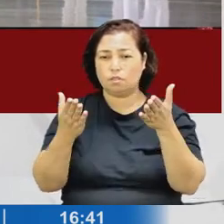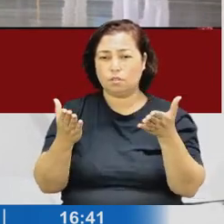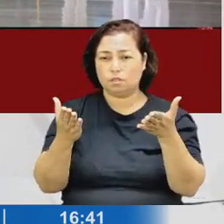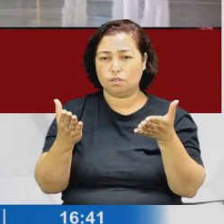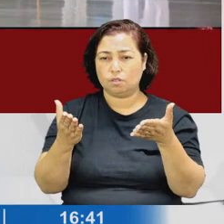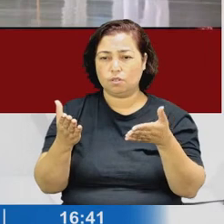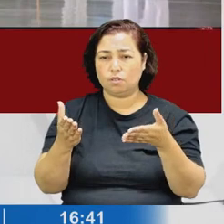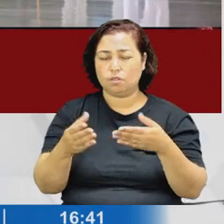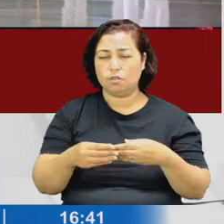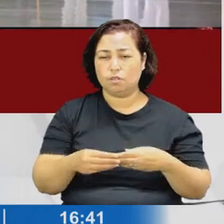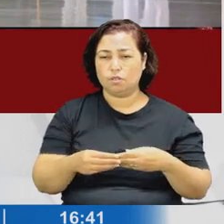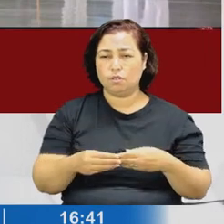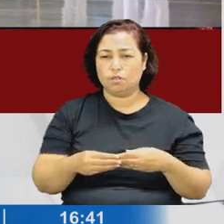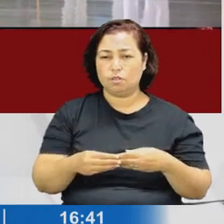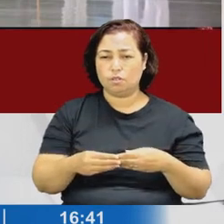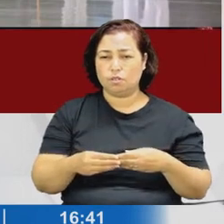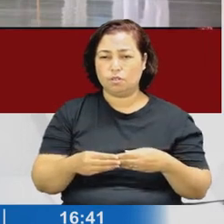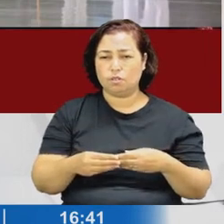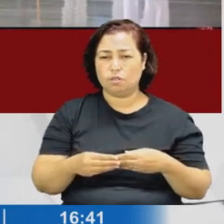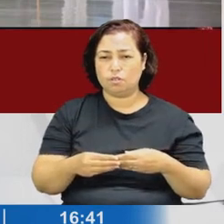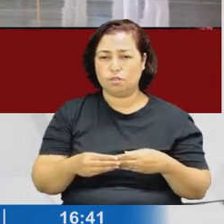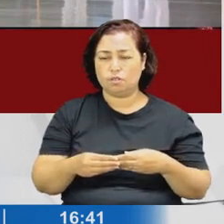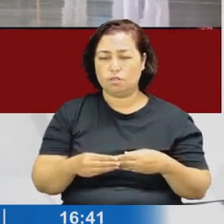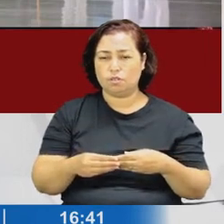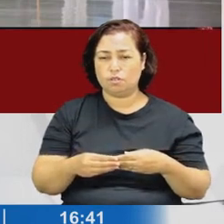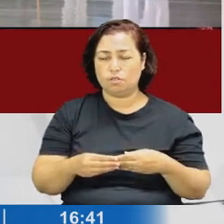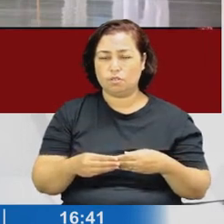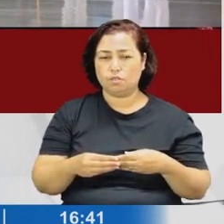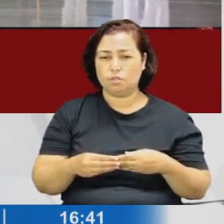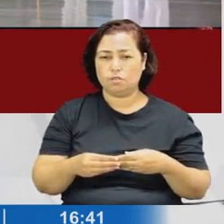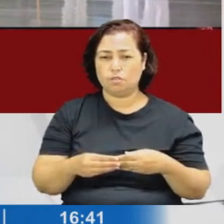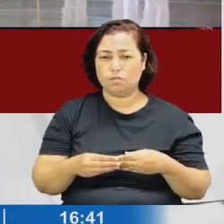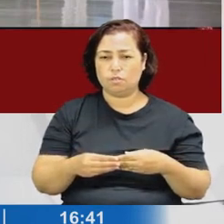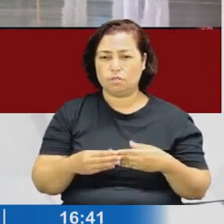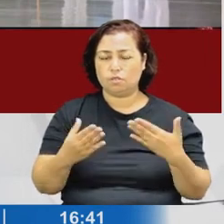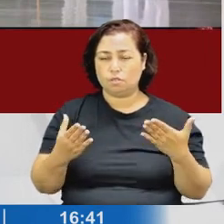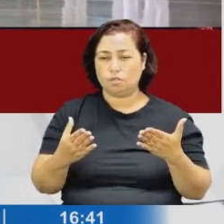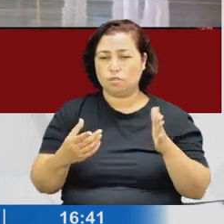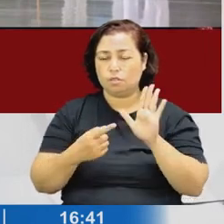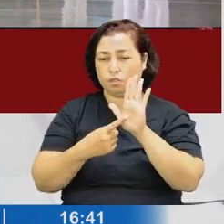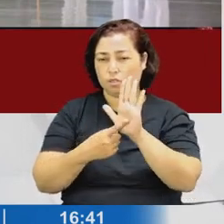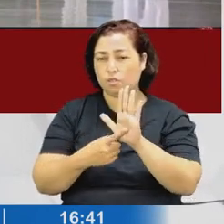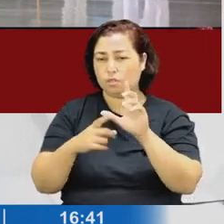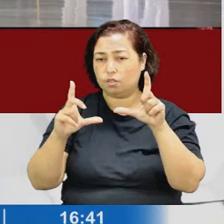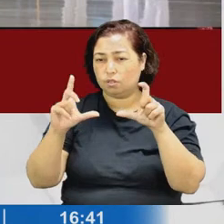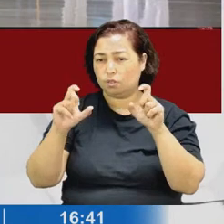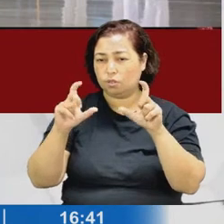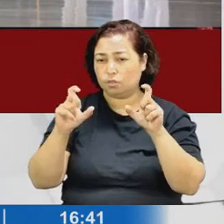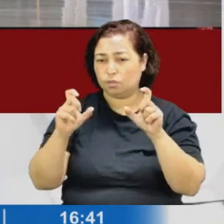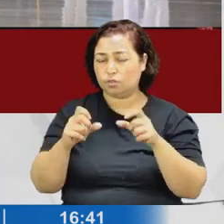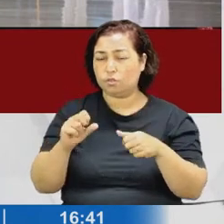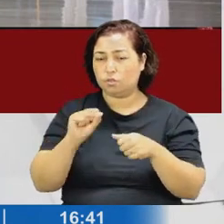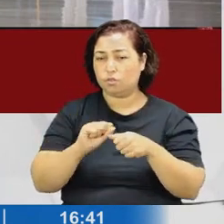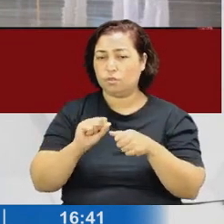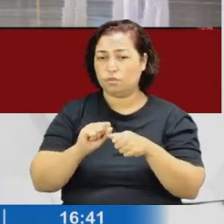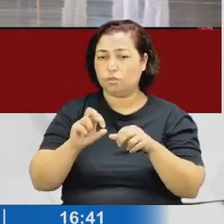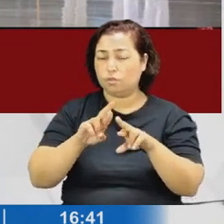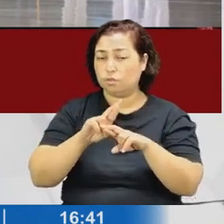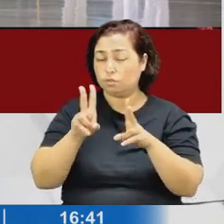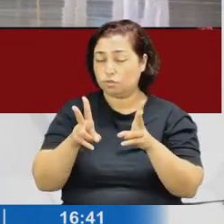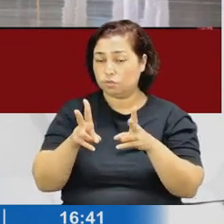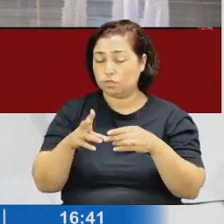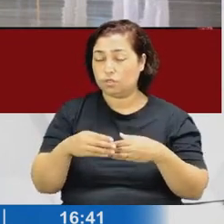em alguma das milhões de guerras que estados estão envolvidos Qual é o detalhe daquela foto ali gente que faz a foto ser diferente no